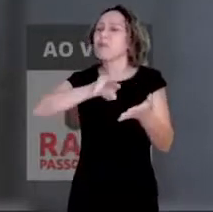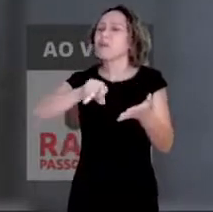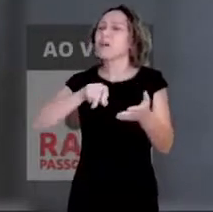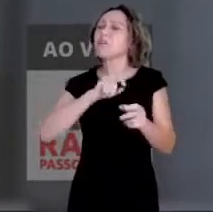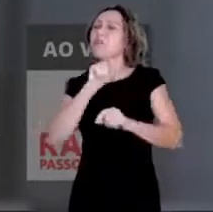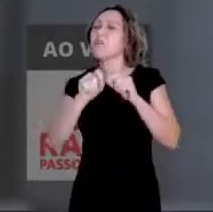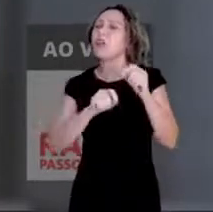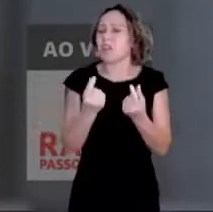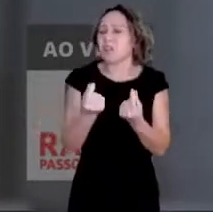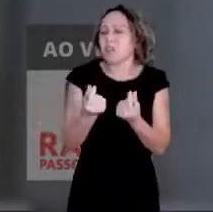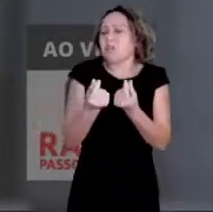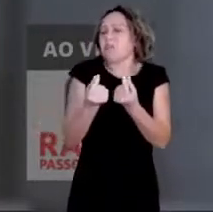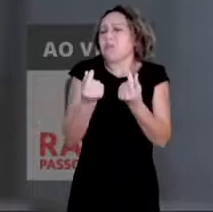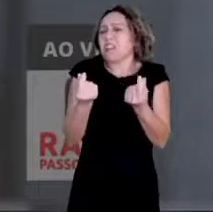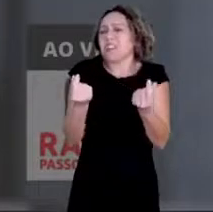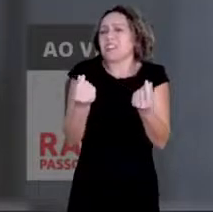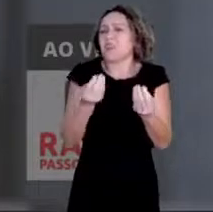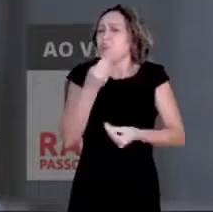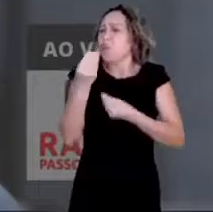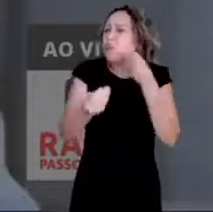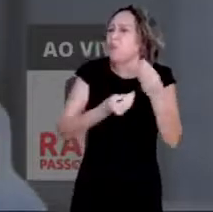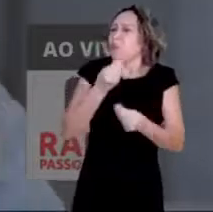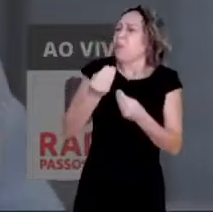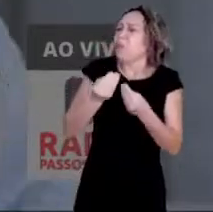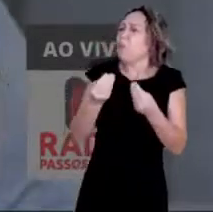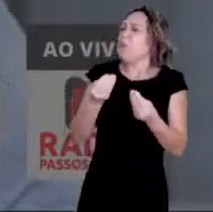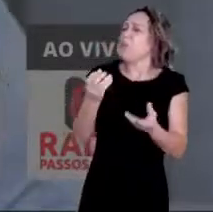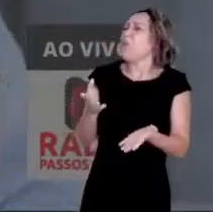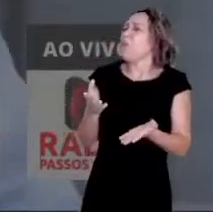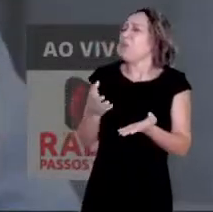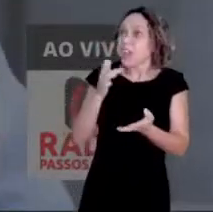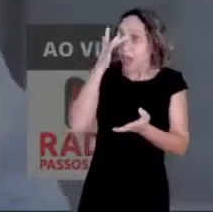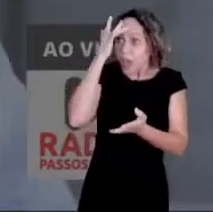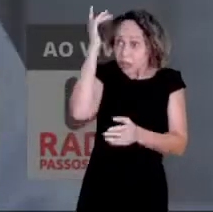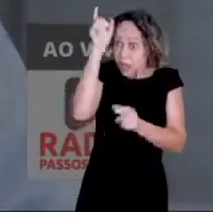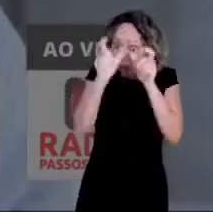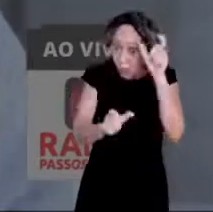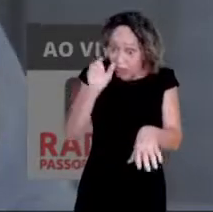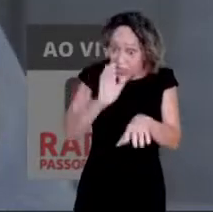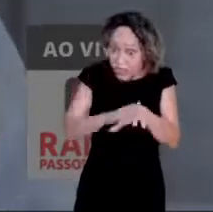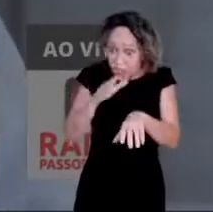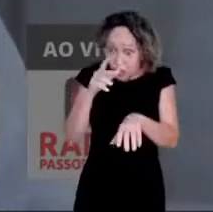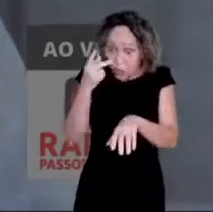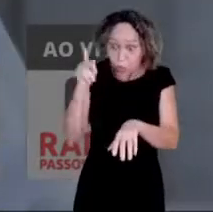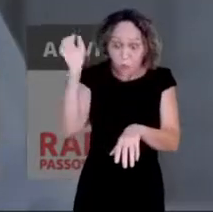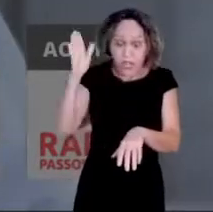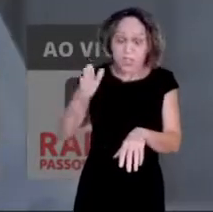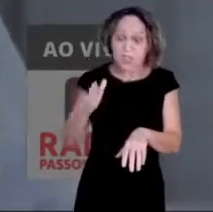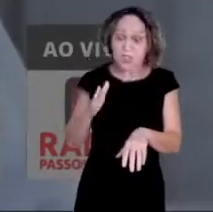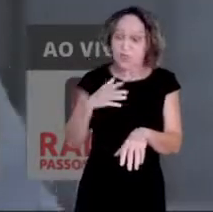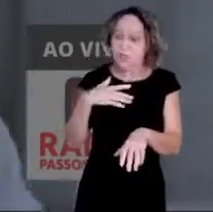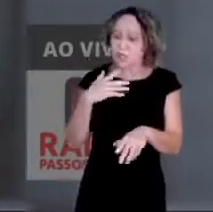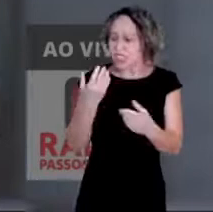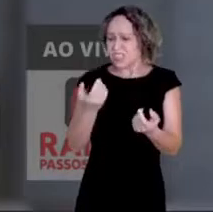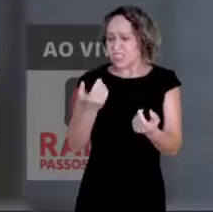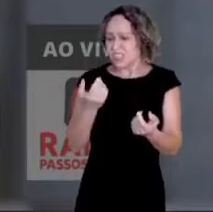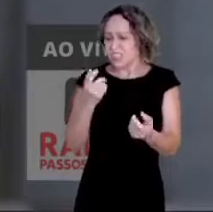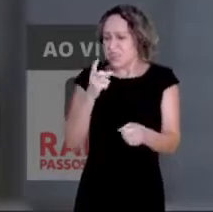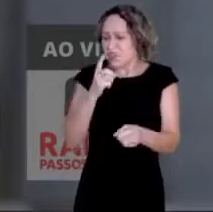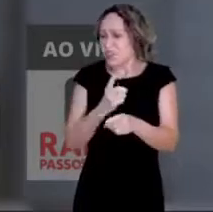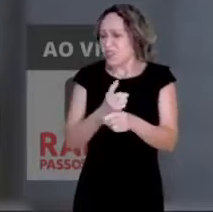combustível, a não ser para atender aos interesses dos acionistas, sabe, sobretudo os acionistas de Nova